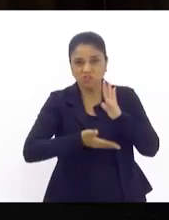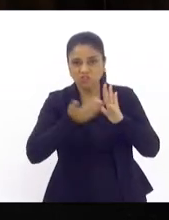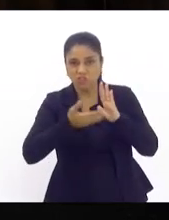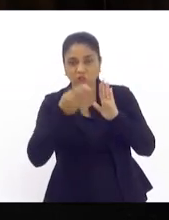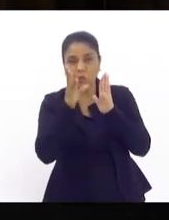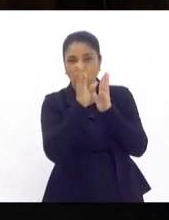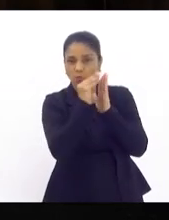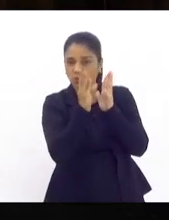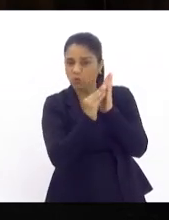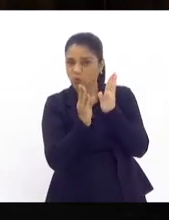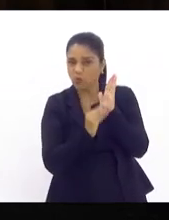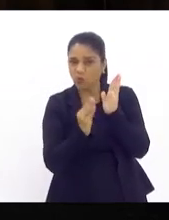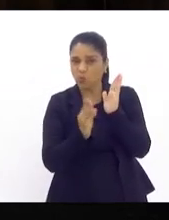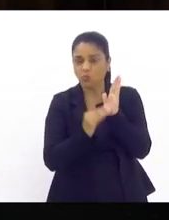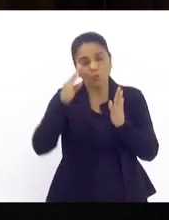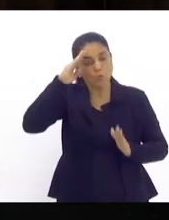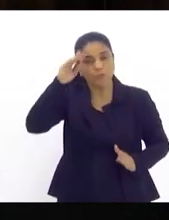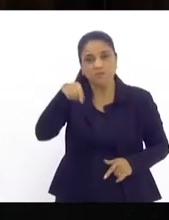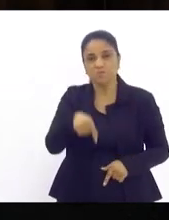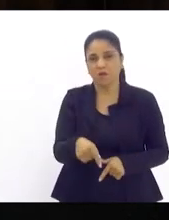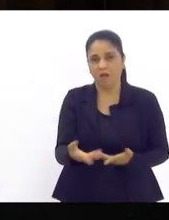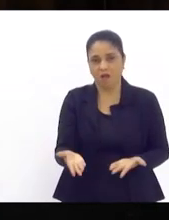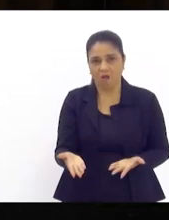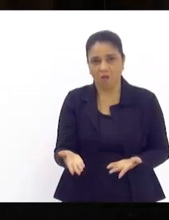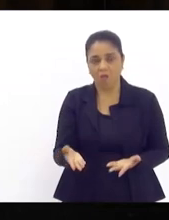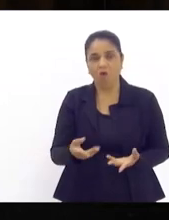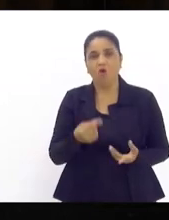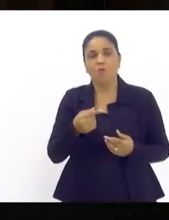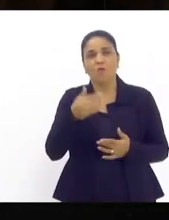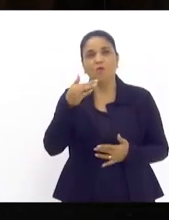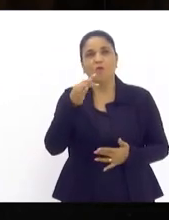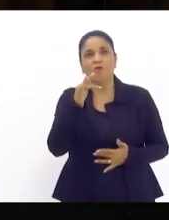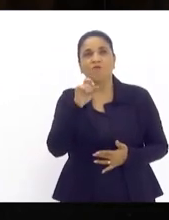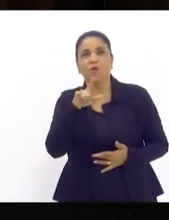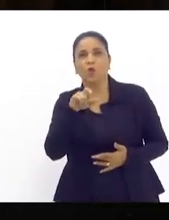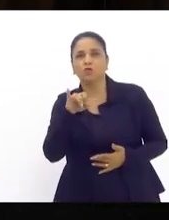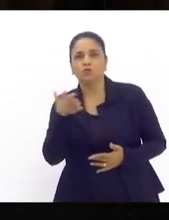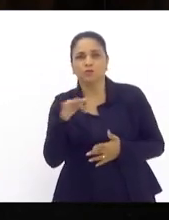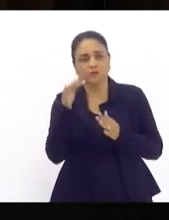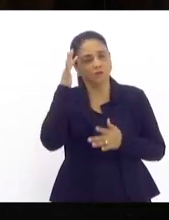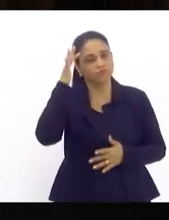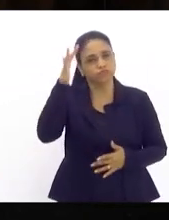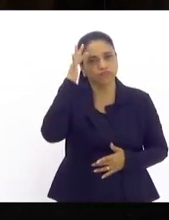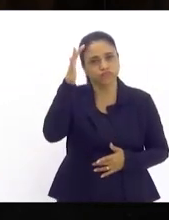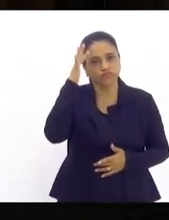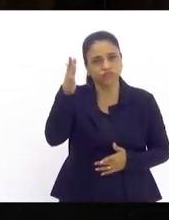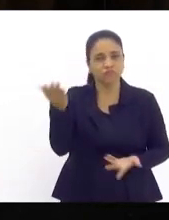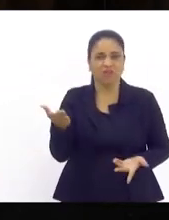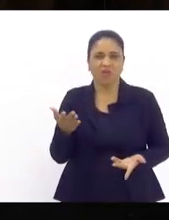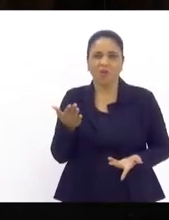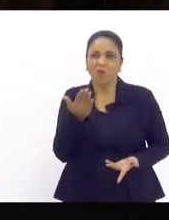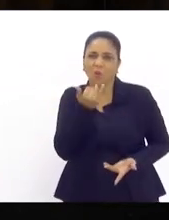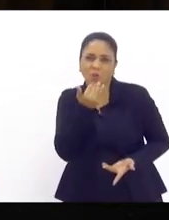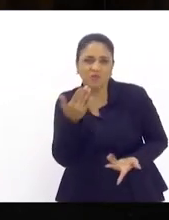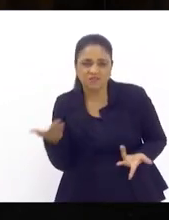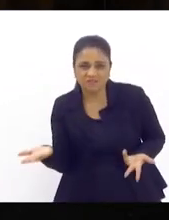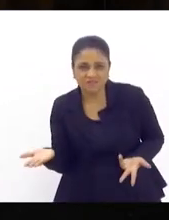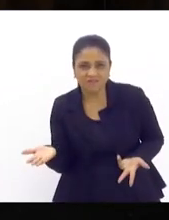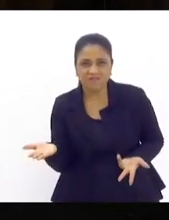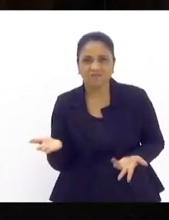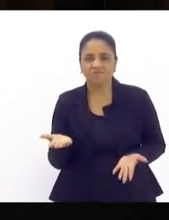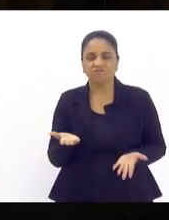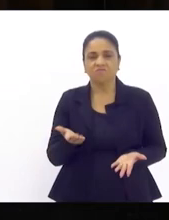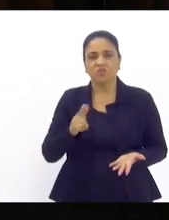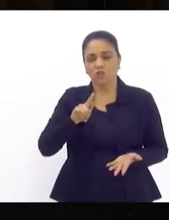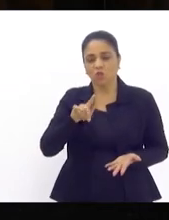conteúdos passam a ter conteúdos como filosofia gourmet, como temas que não são do